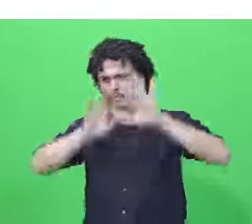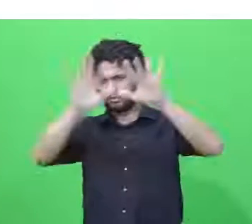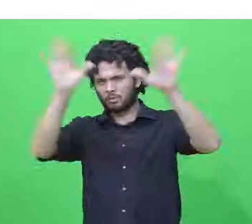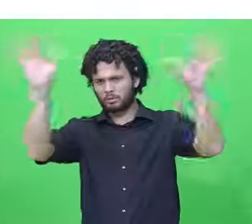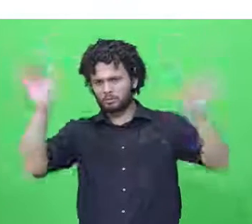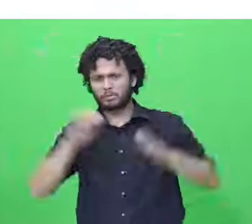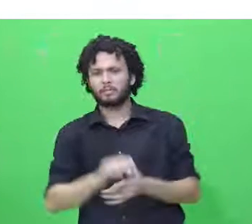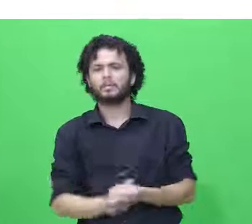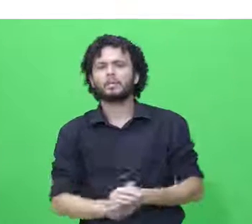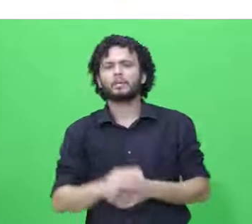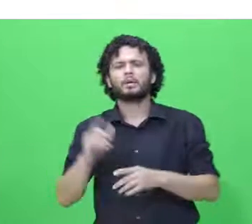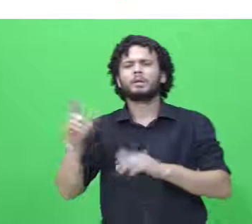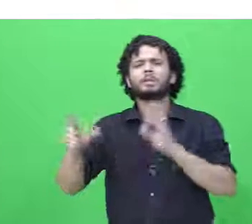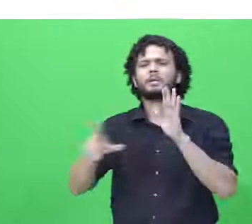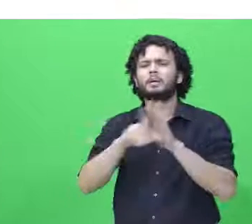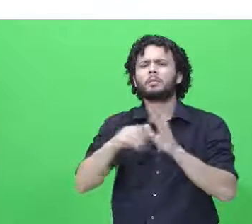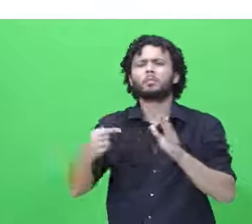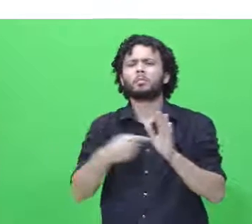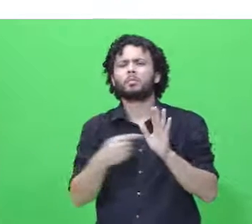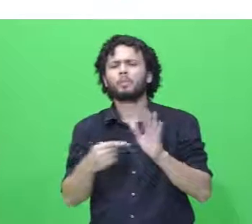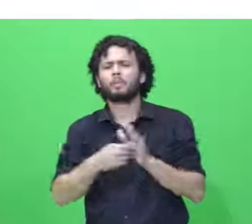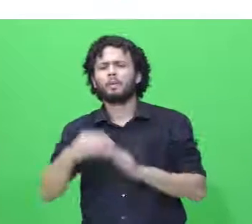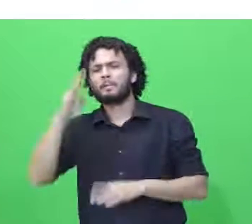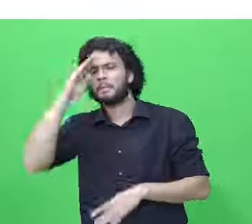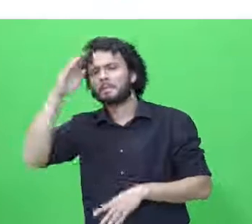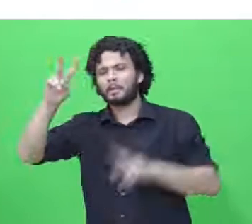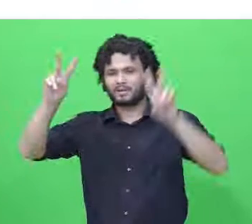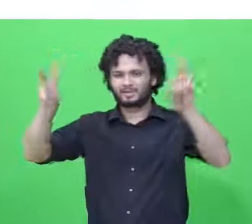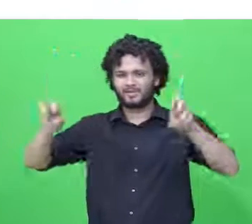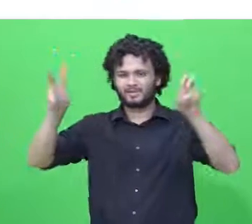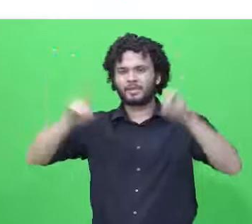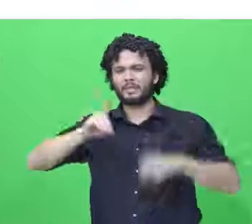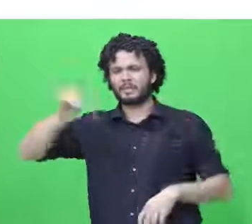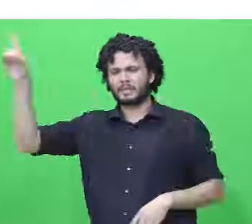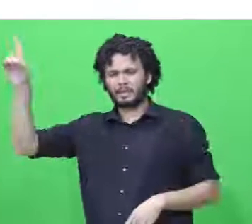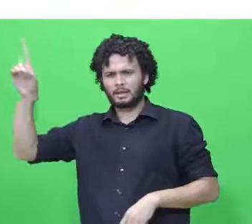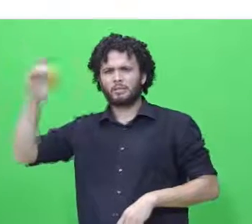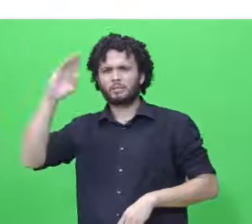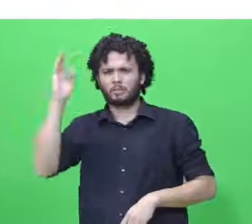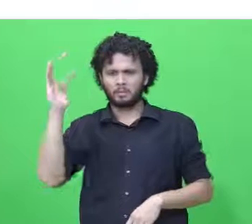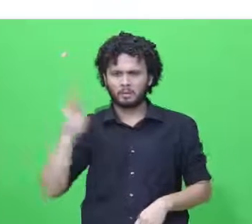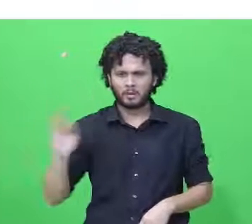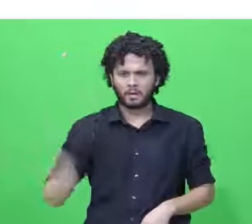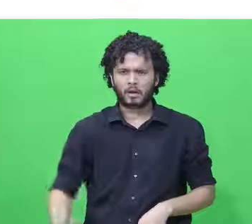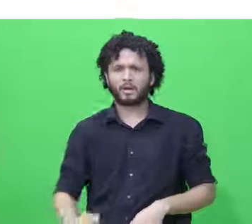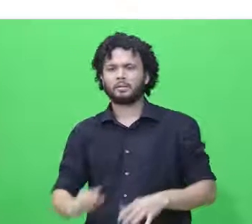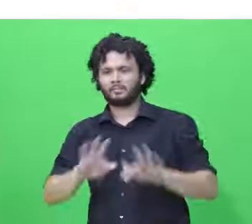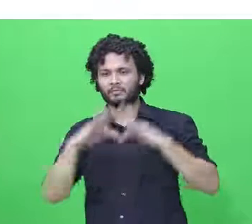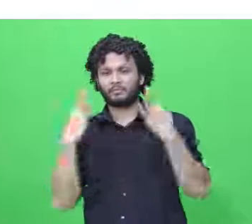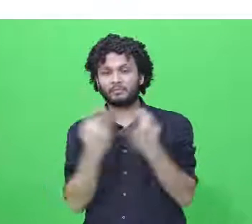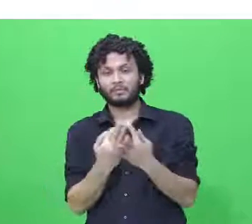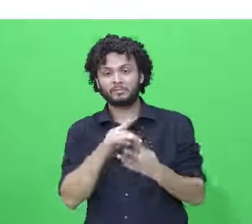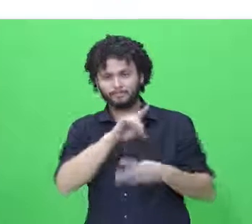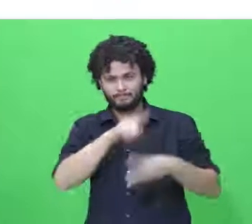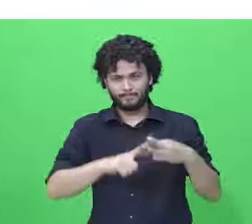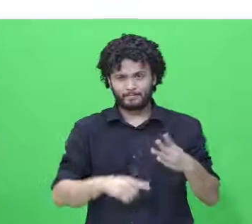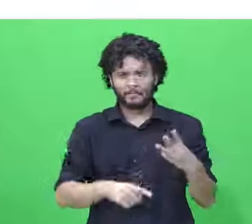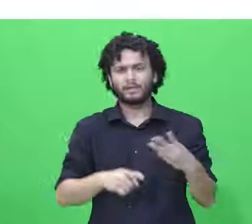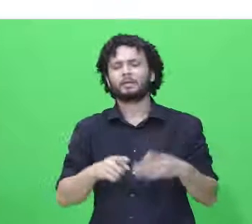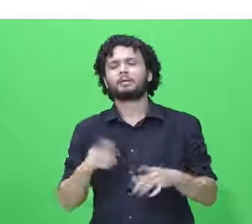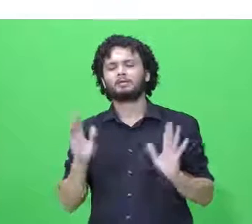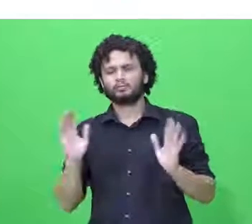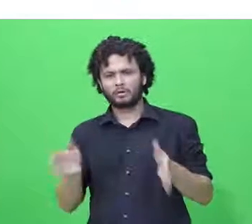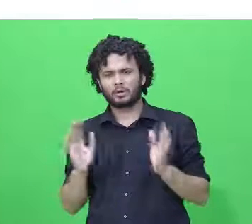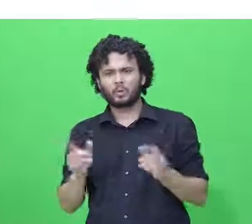país. Lema principal, então, dessa AIB, Deus, Pátria e Família. Né? Então, ou seja, que era também muito próximo, então,